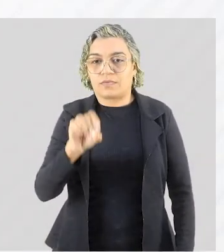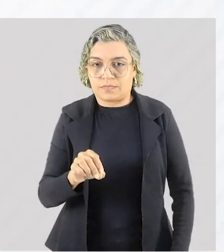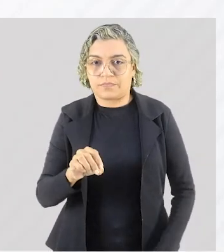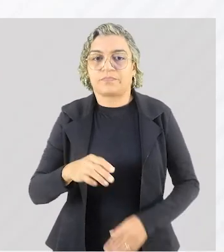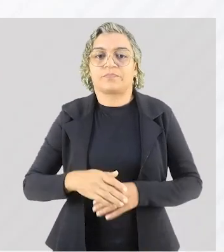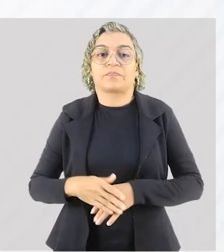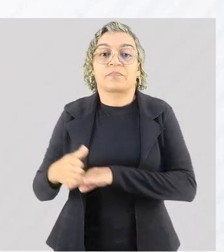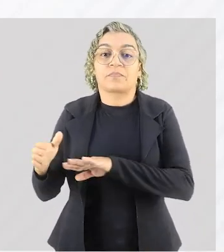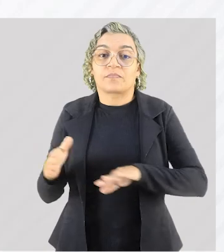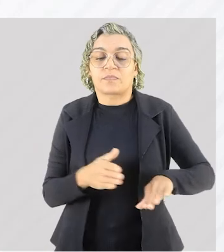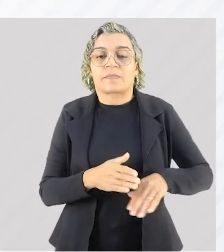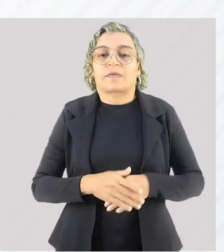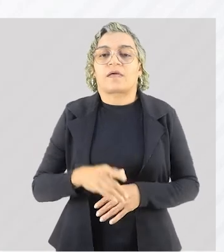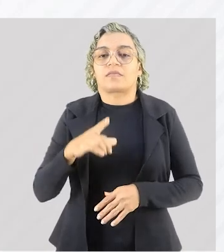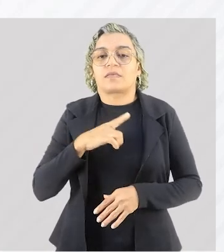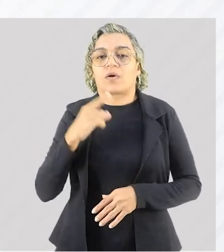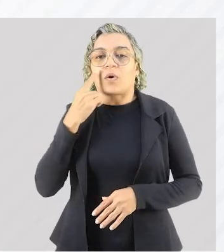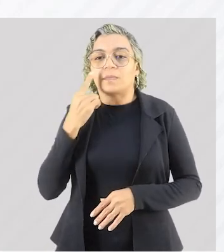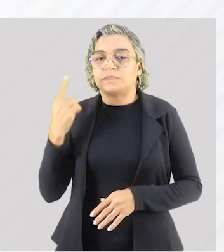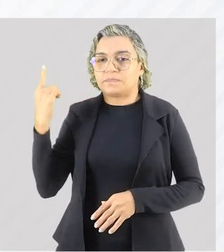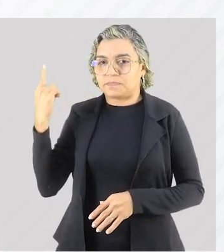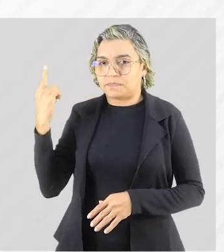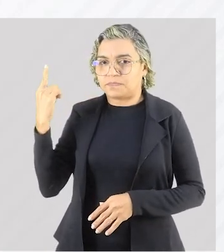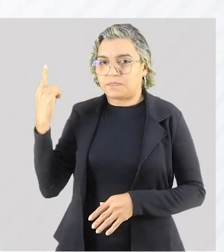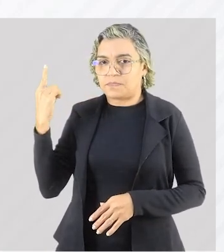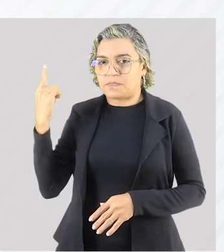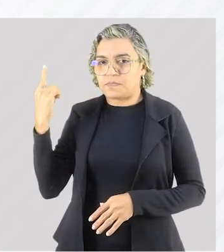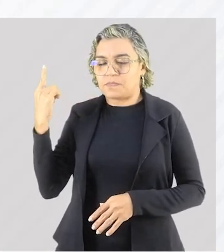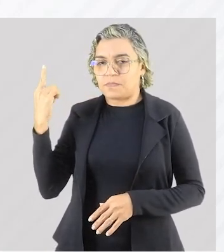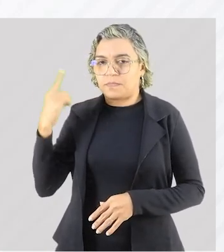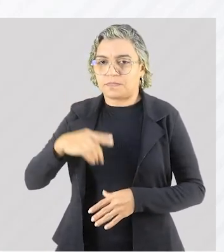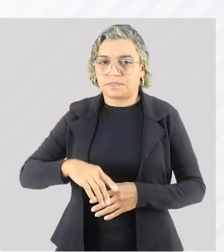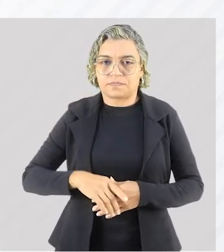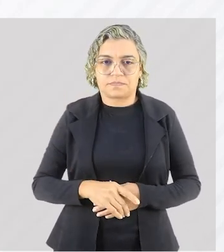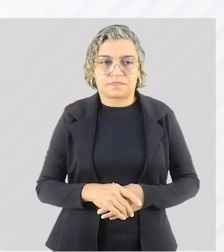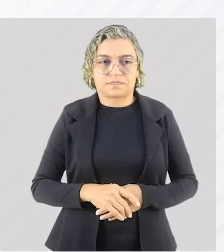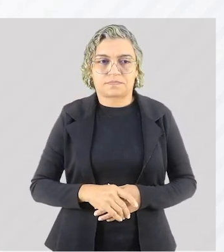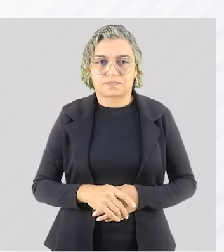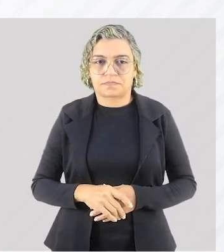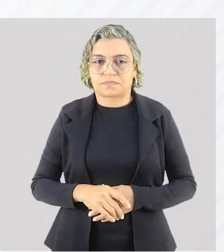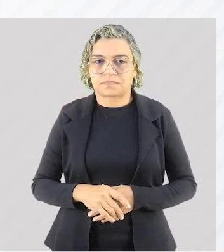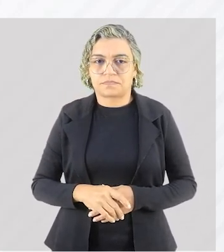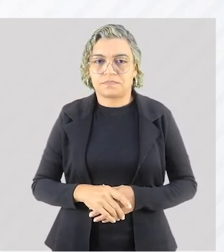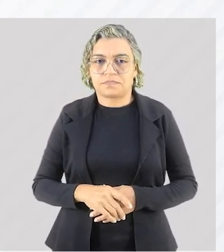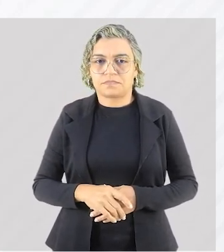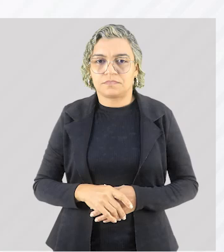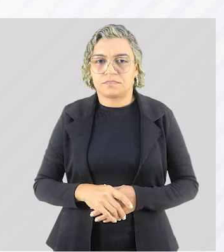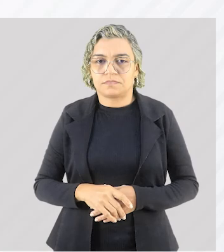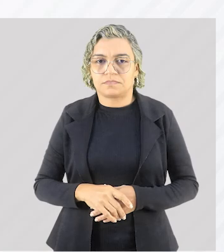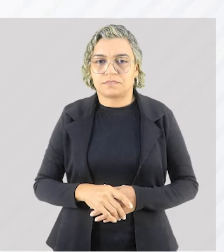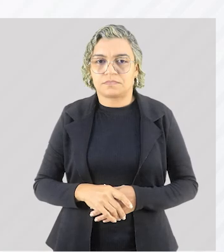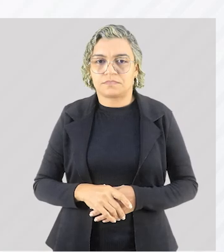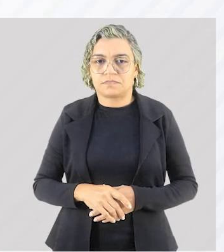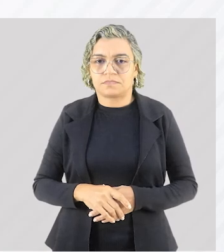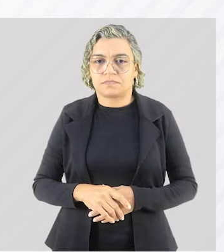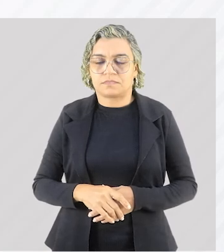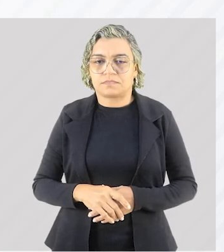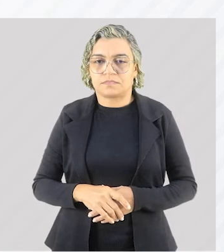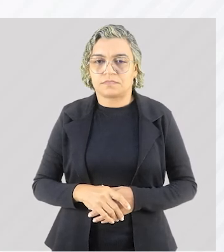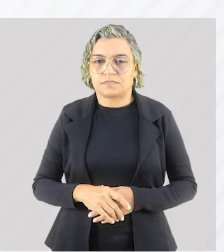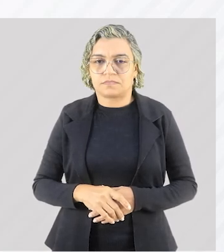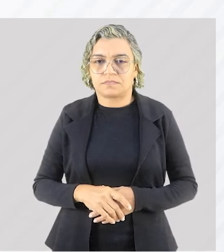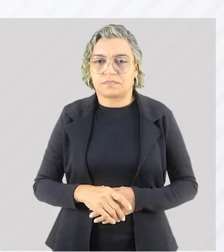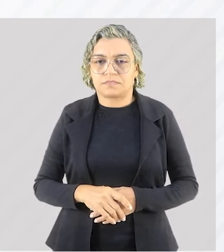produz barras de chocolate no formato de paralelepípedos e de cubos, com o mesmo volume.